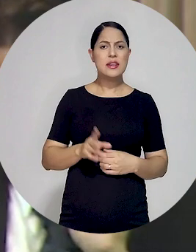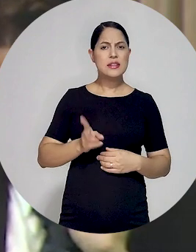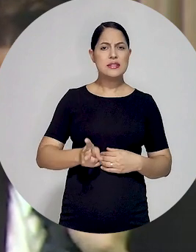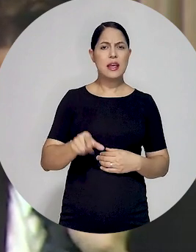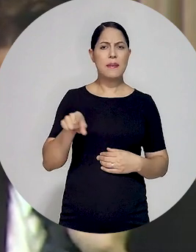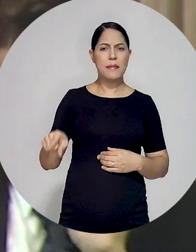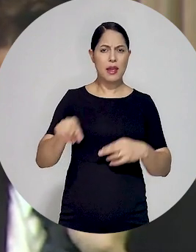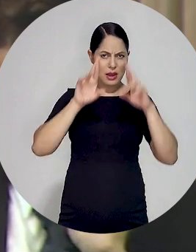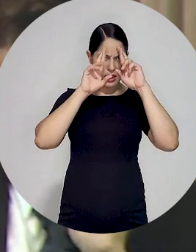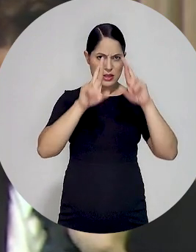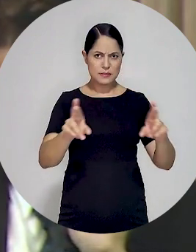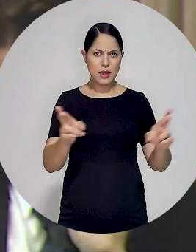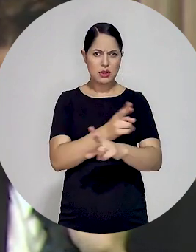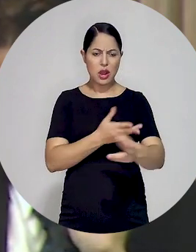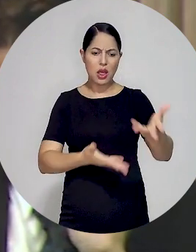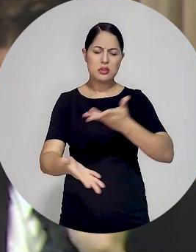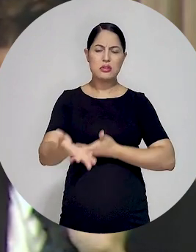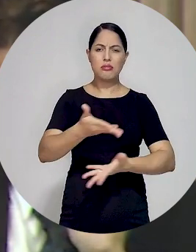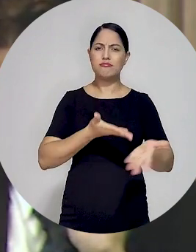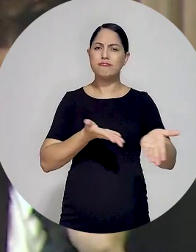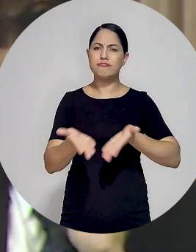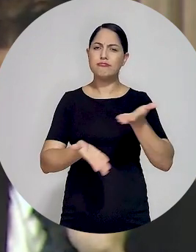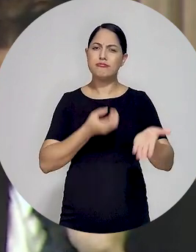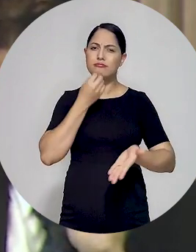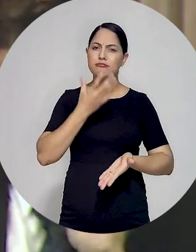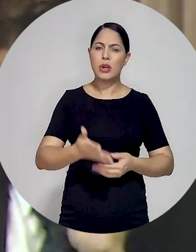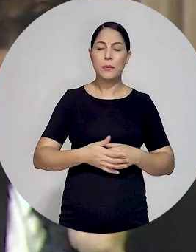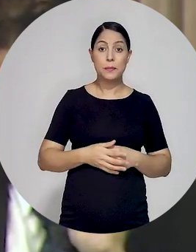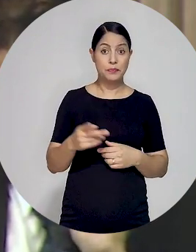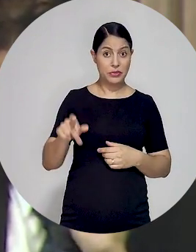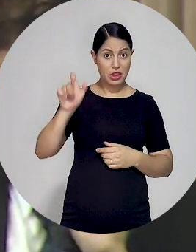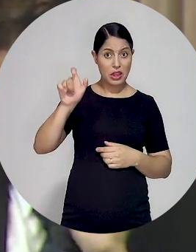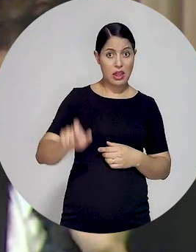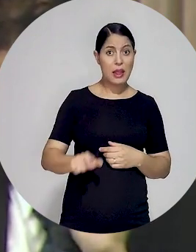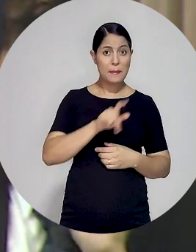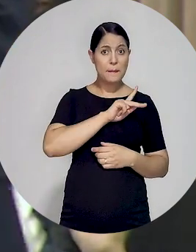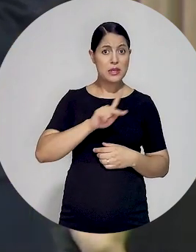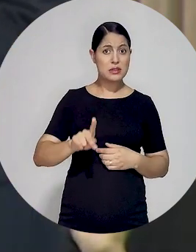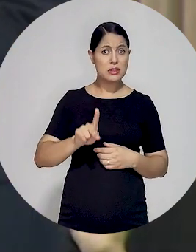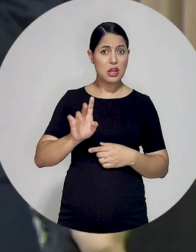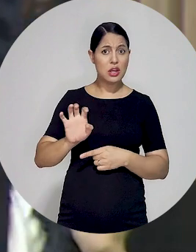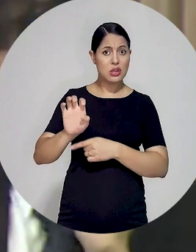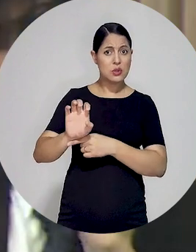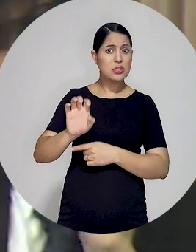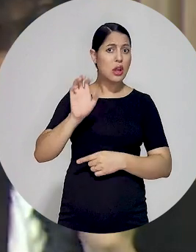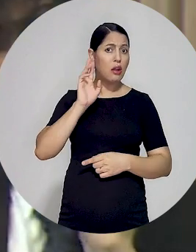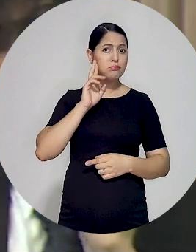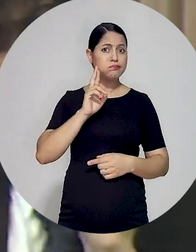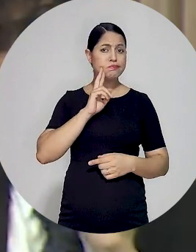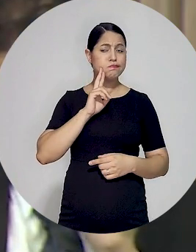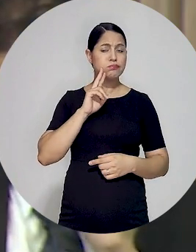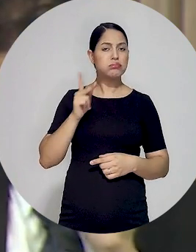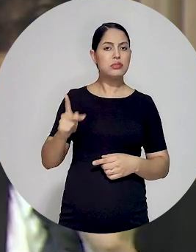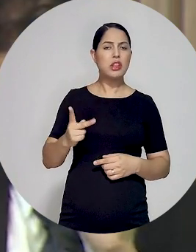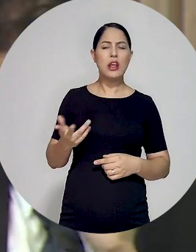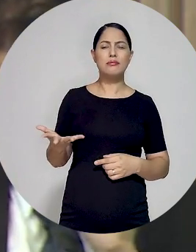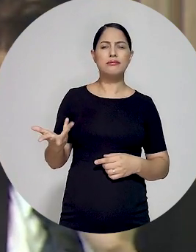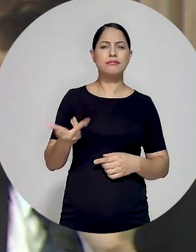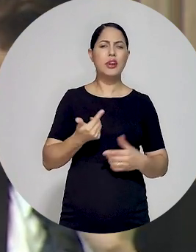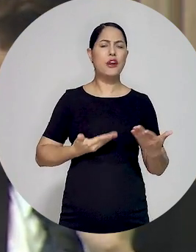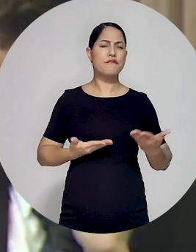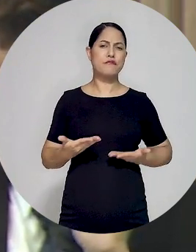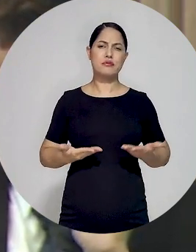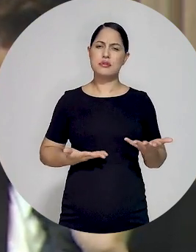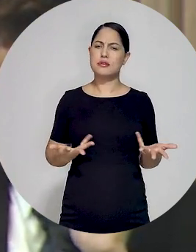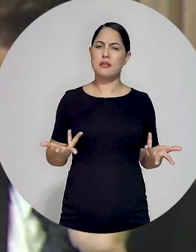conduta proba, sempre orientada pelo respeito e pela cordialidade em suas relações. O presidente da seccional de Rondônia exerce com primor a função